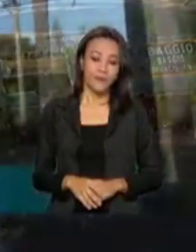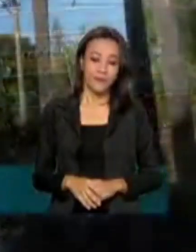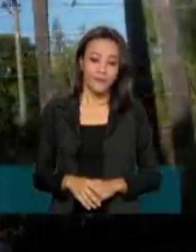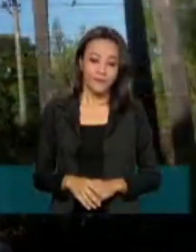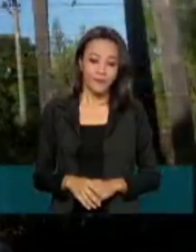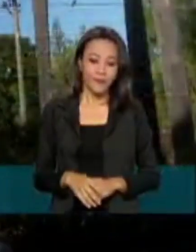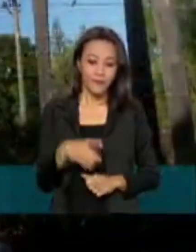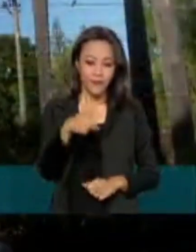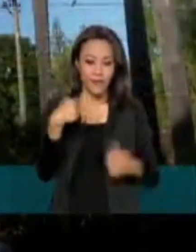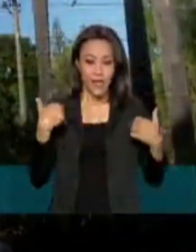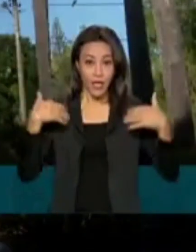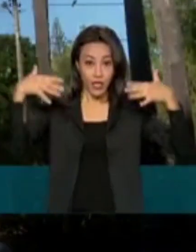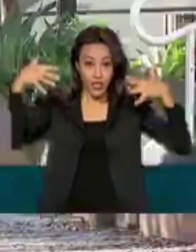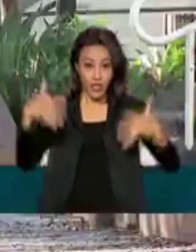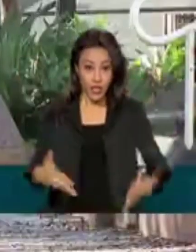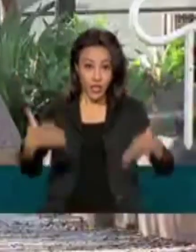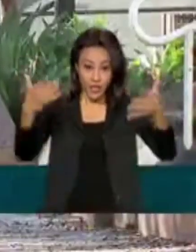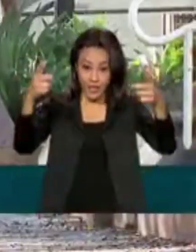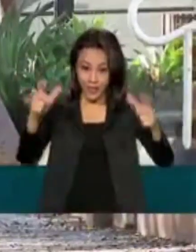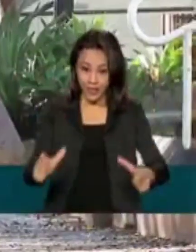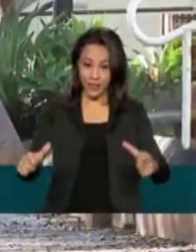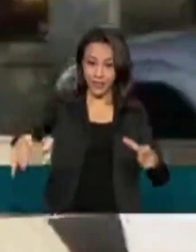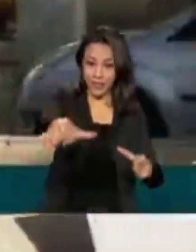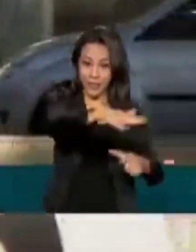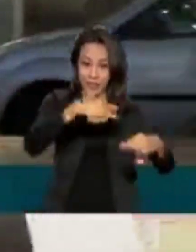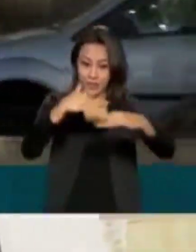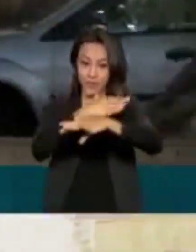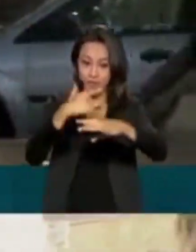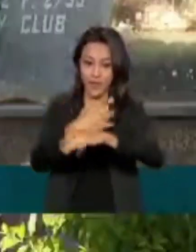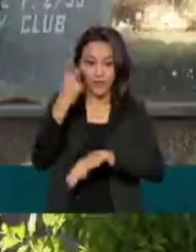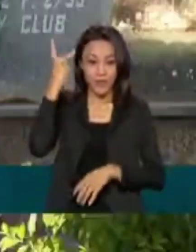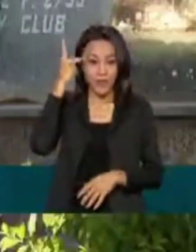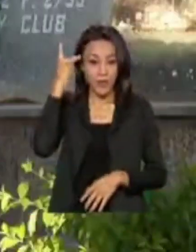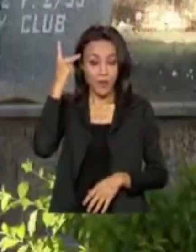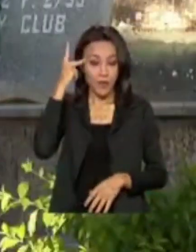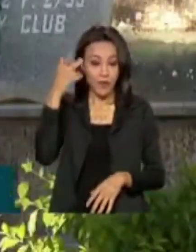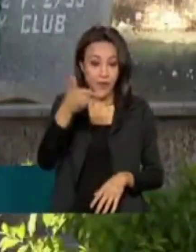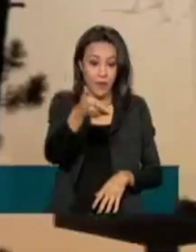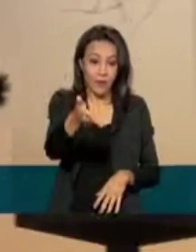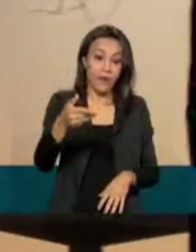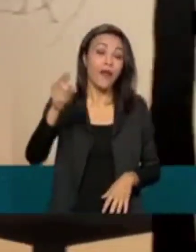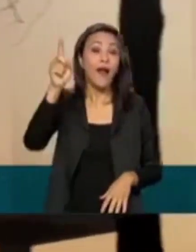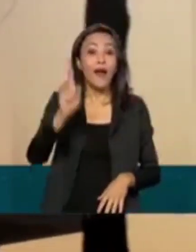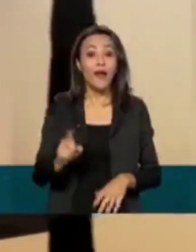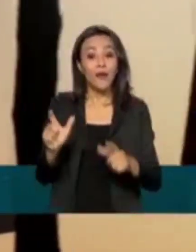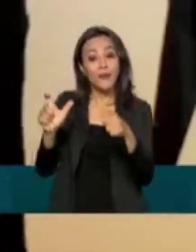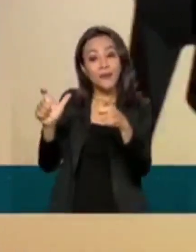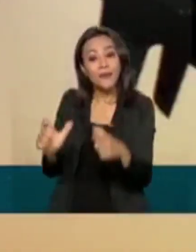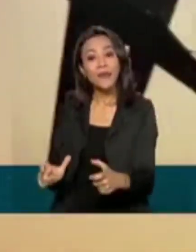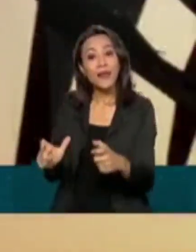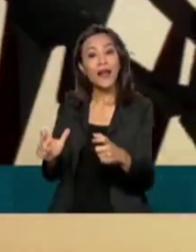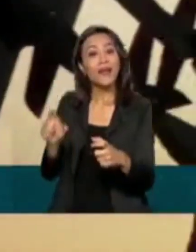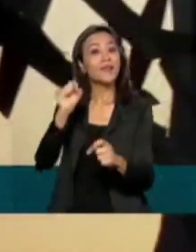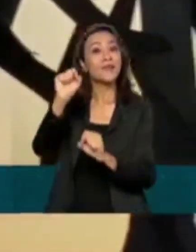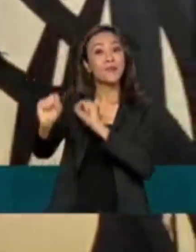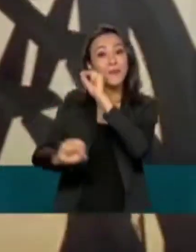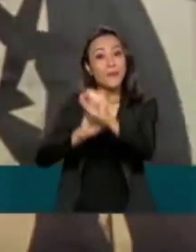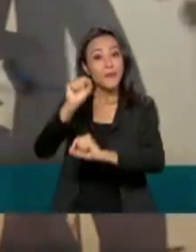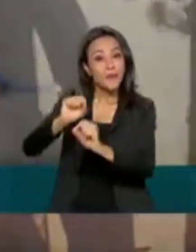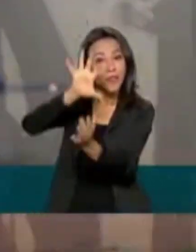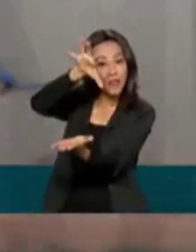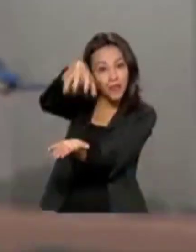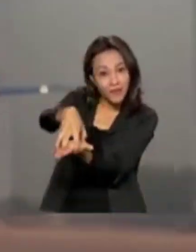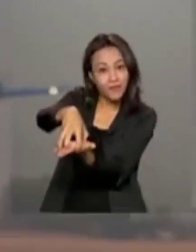Quem chega na pacata Pirassununga, no interior paulista, não imagina que a cidade é sede do maior esquadrão aéreo de fumaça do mundo.